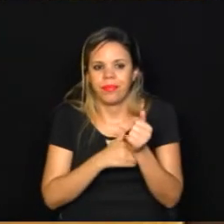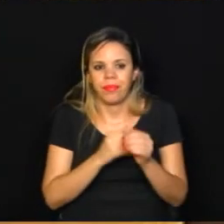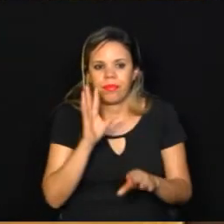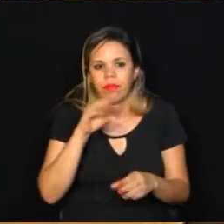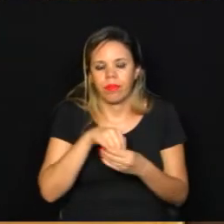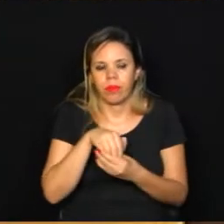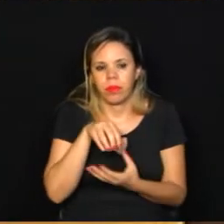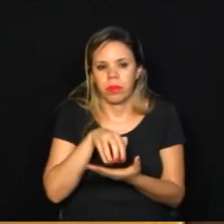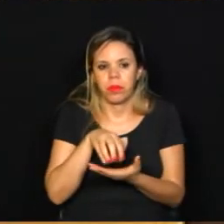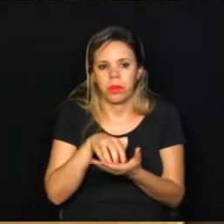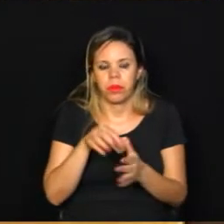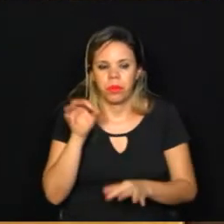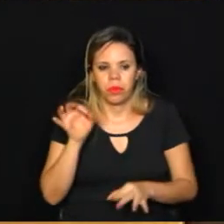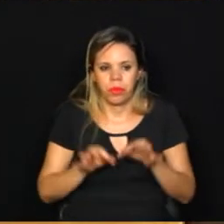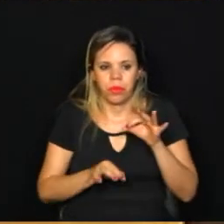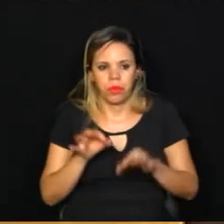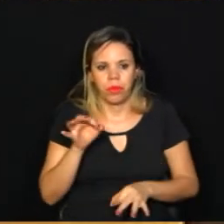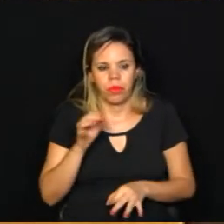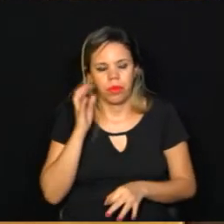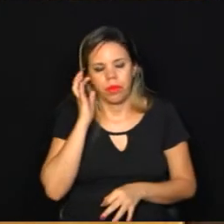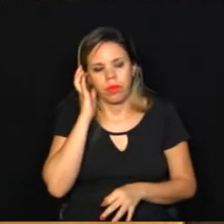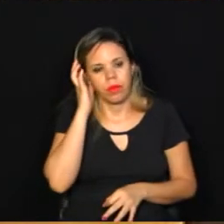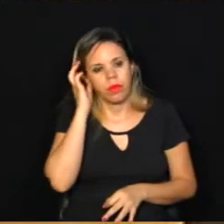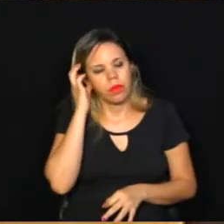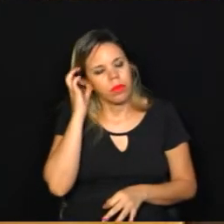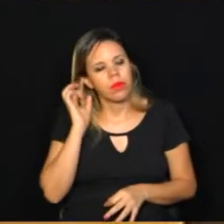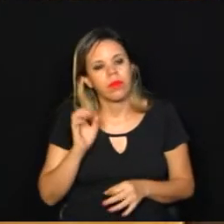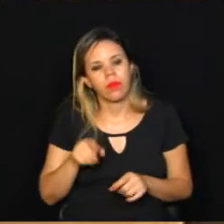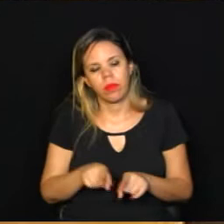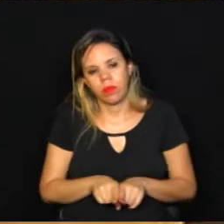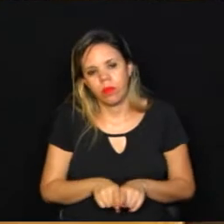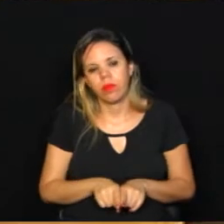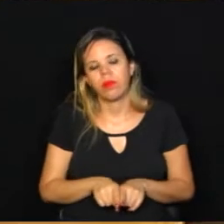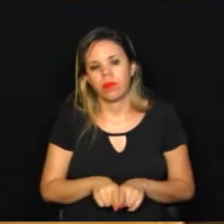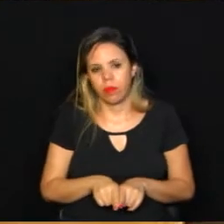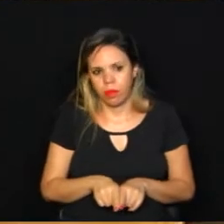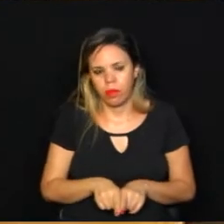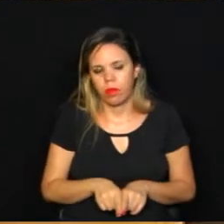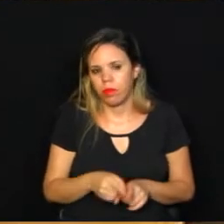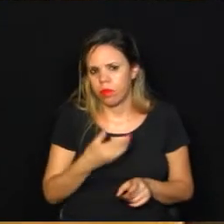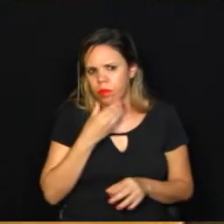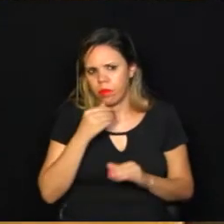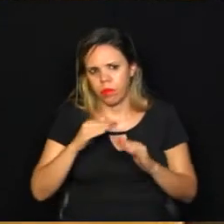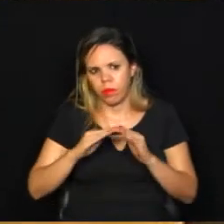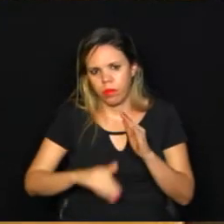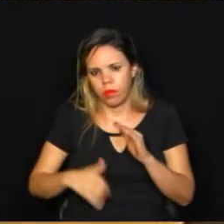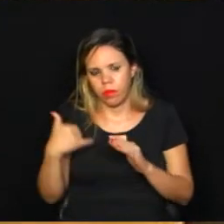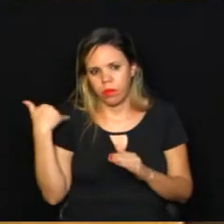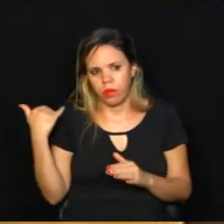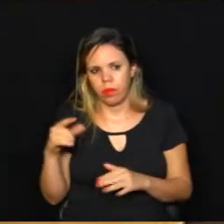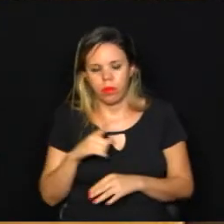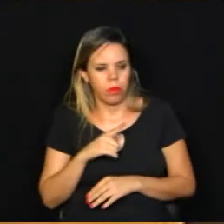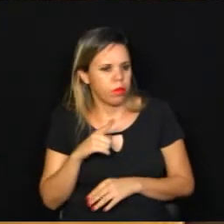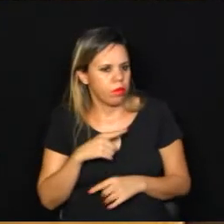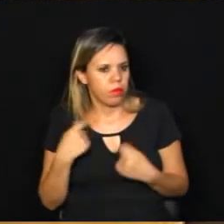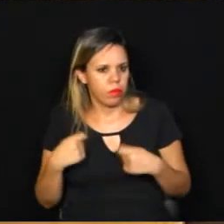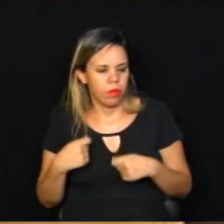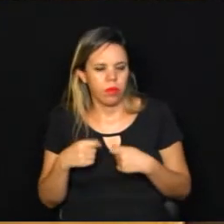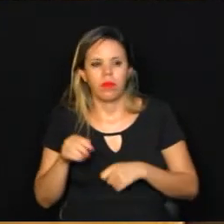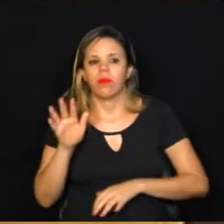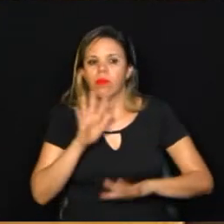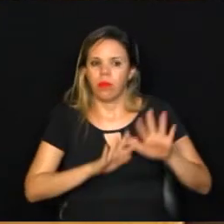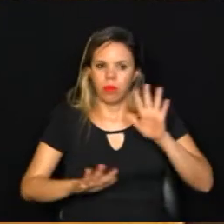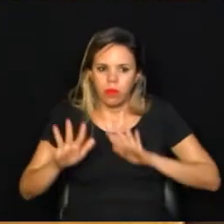justiça. E não só por estar em segredo de justiça, o caso envolve um menor. E nós temos que ter todo o